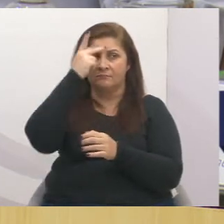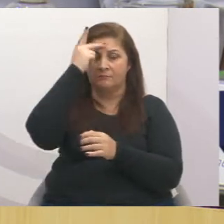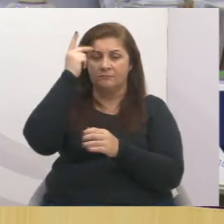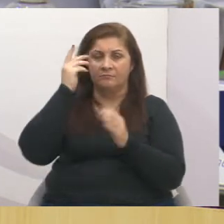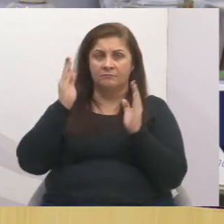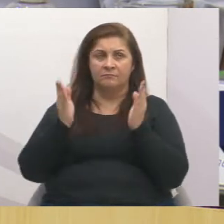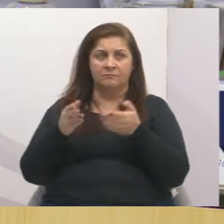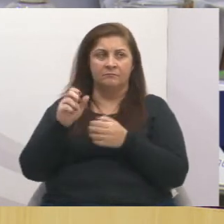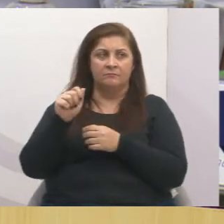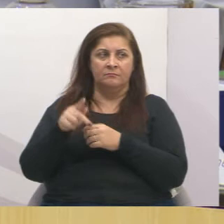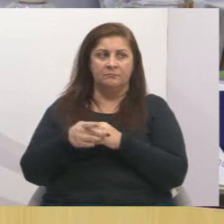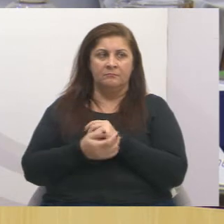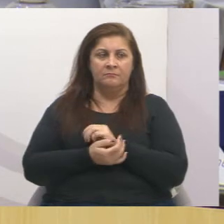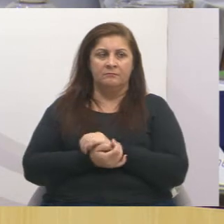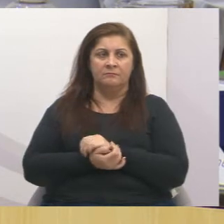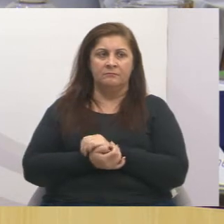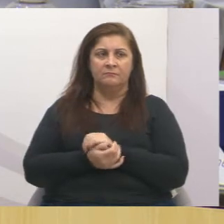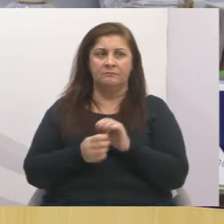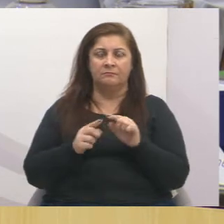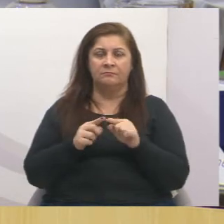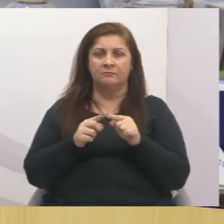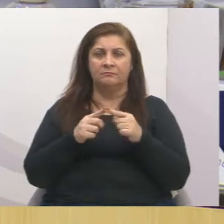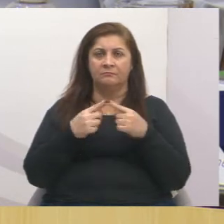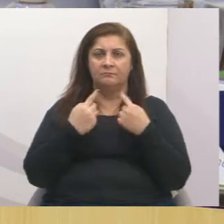contribuiu, mas